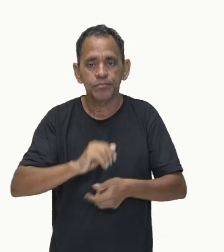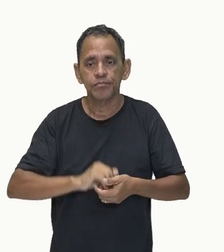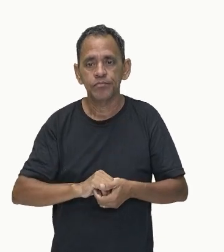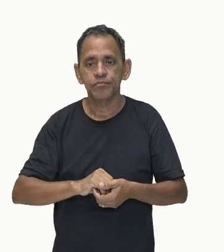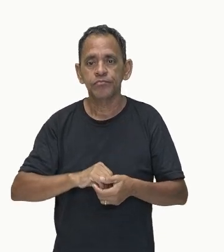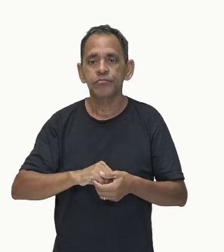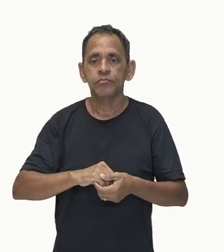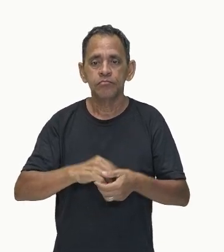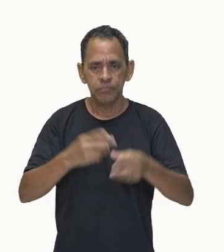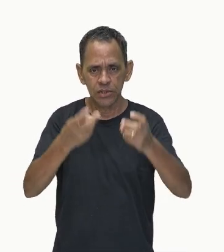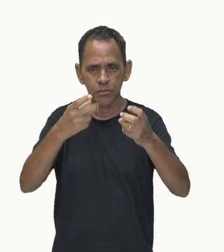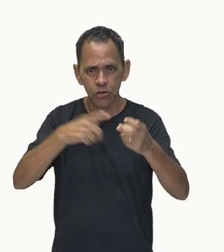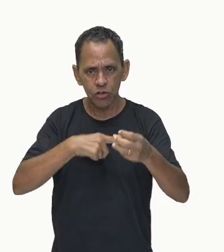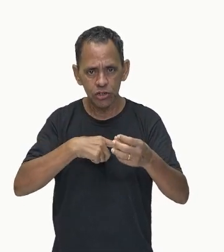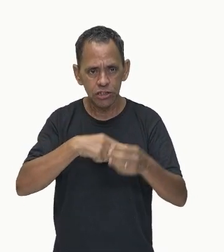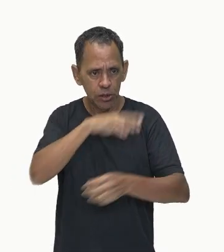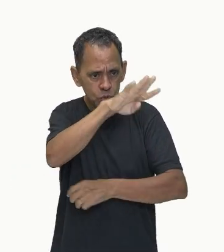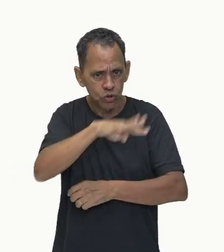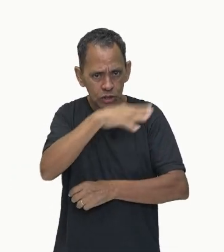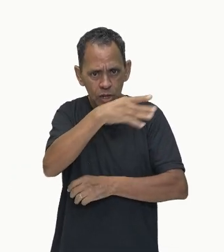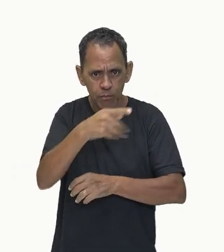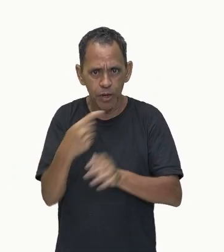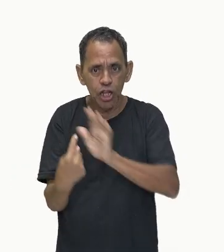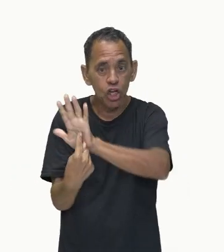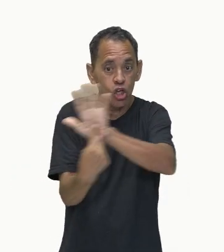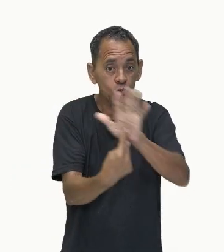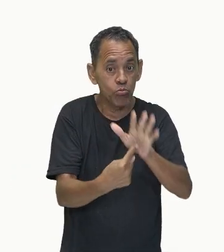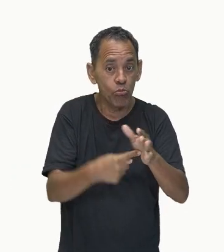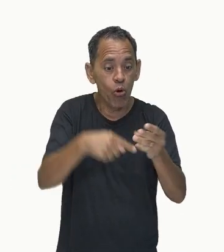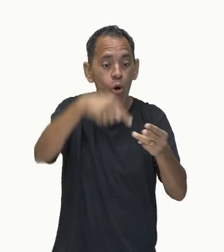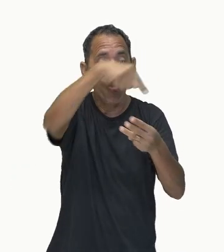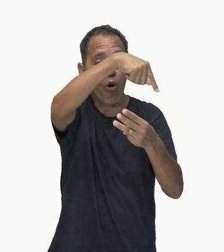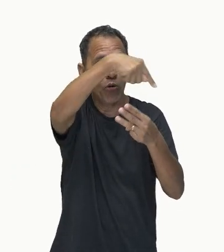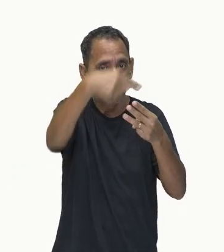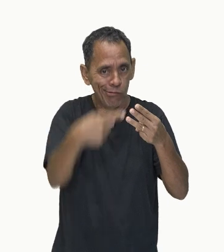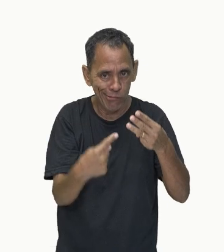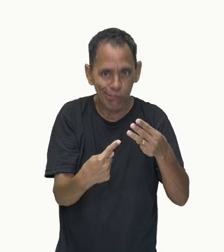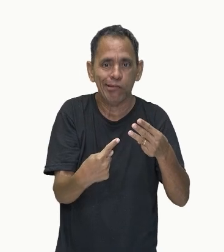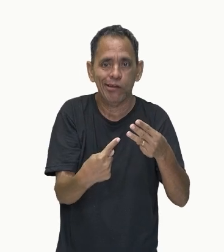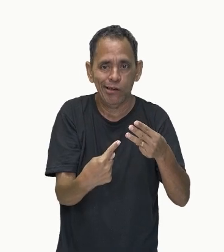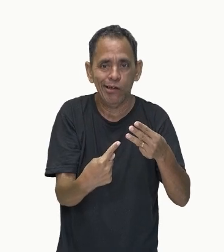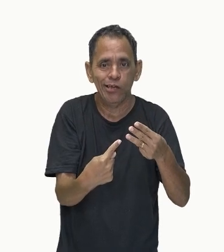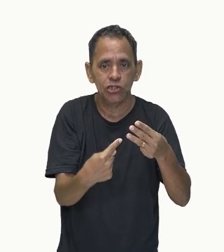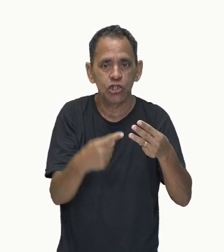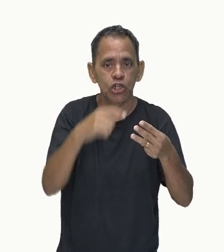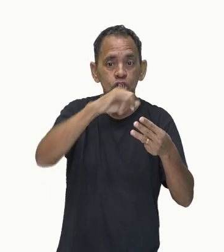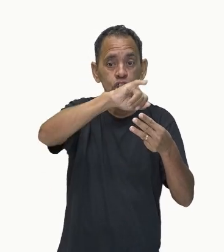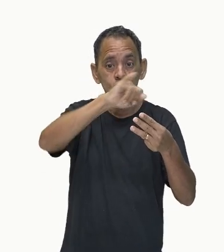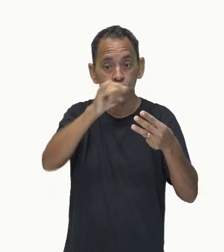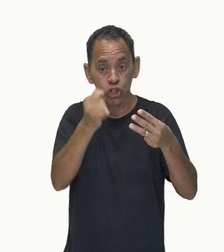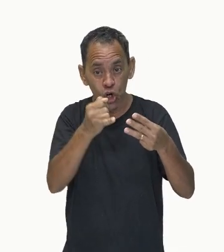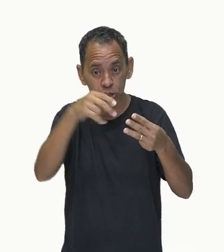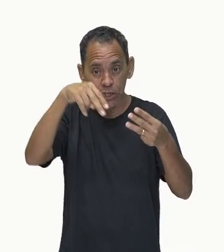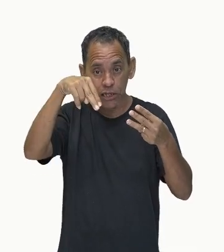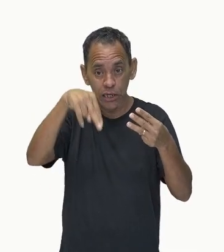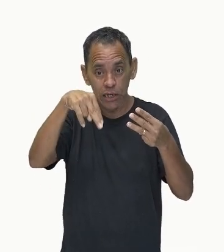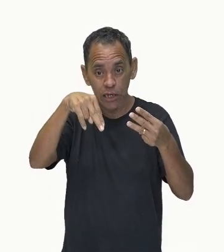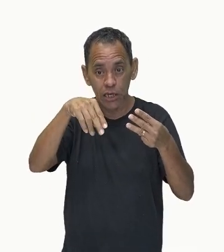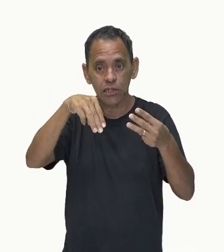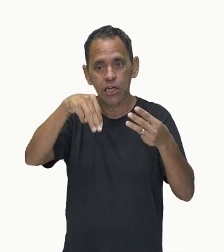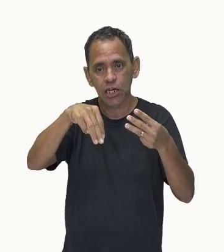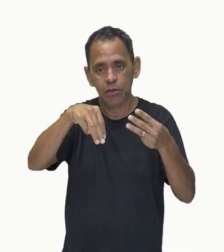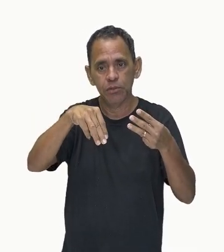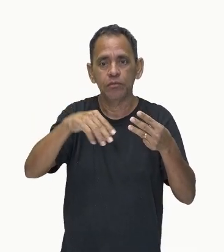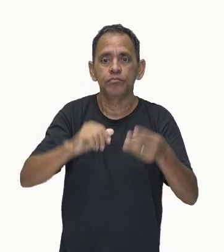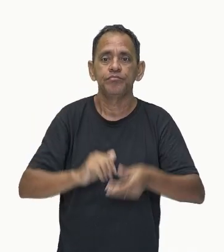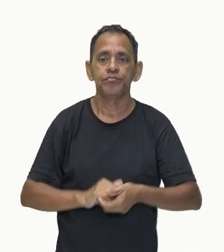coloquei metros, e a letra que simboliza o metro é o M. Então nós